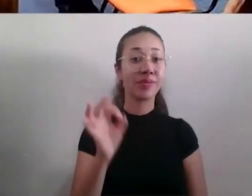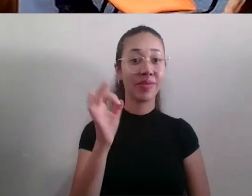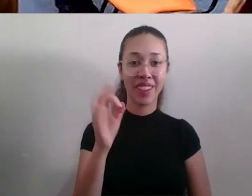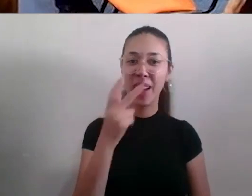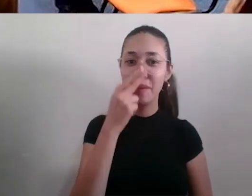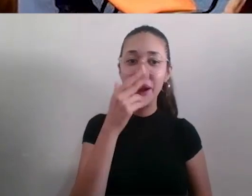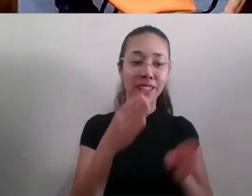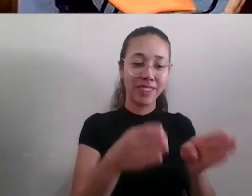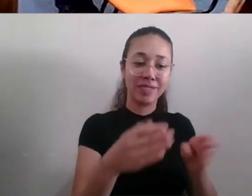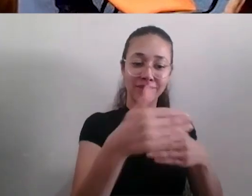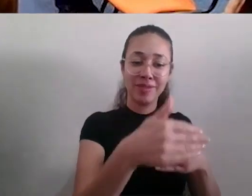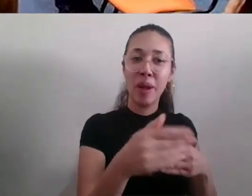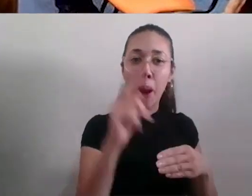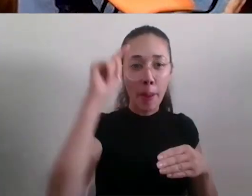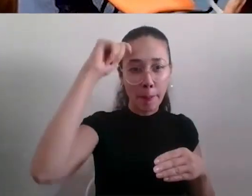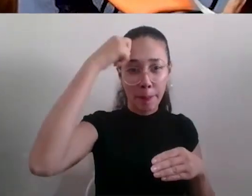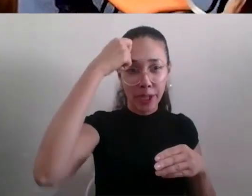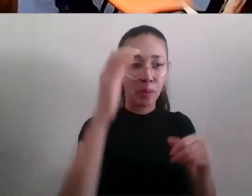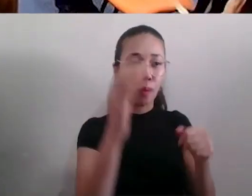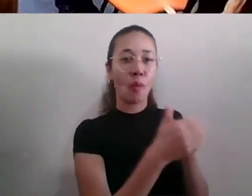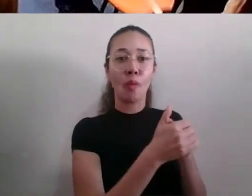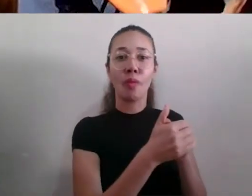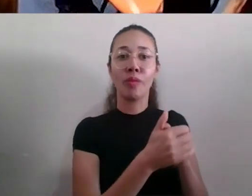preta. é,